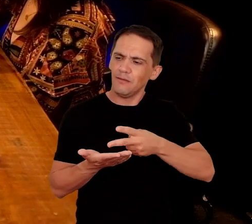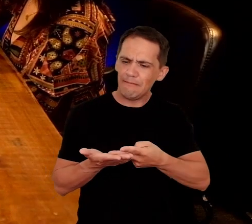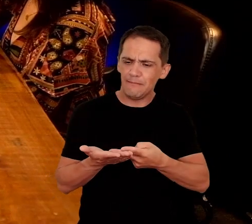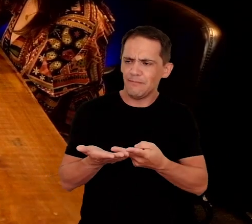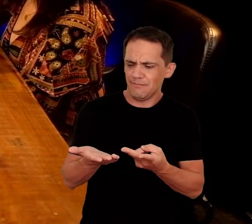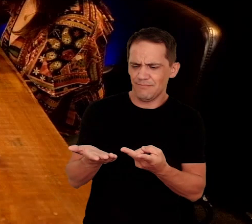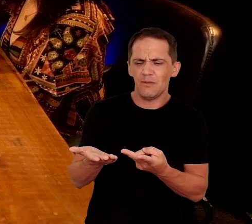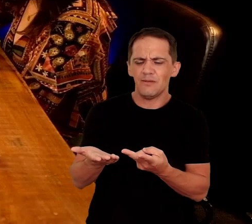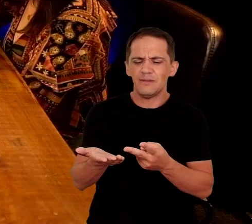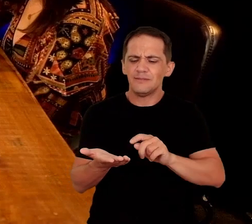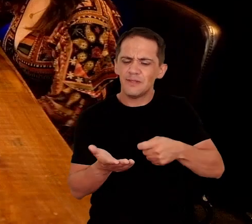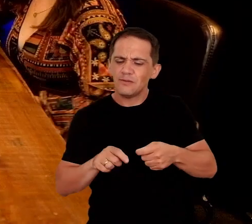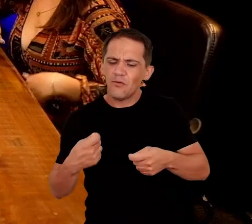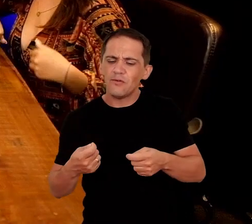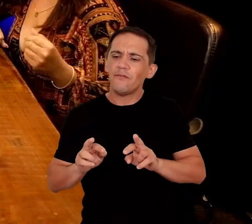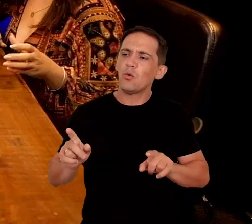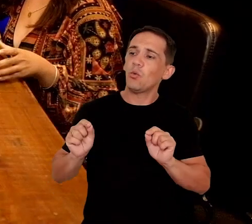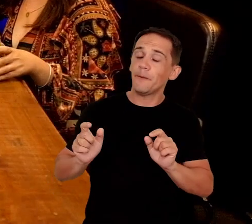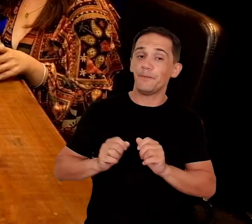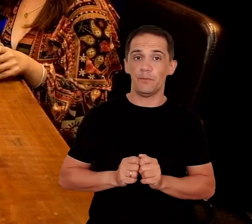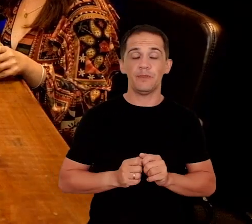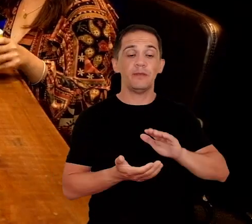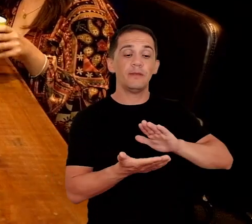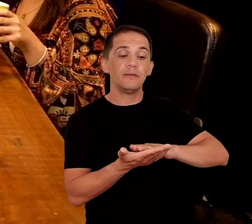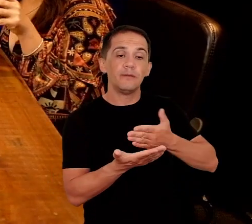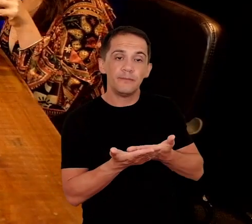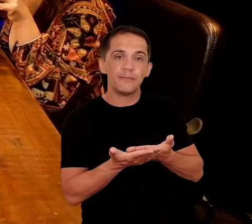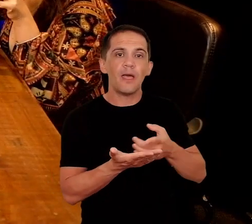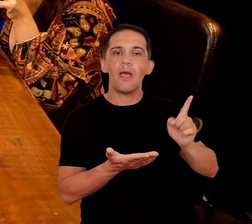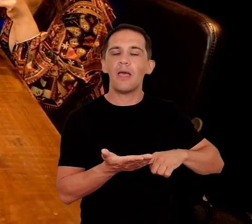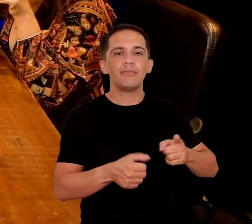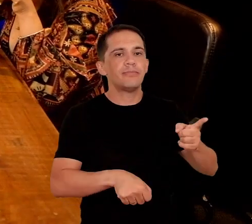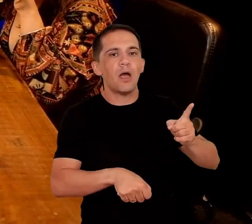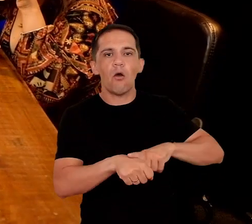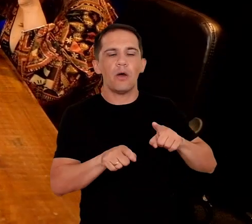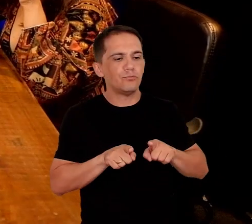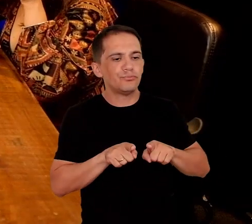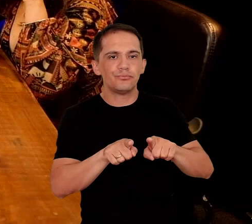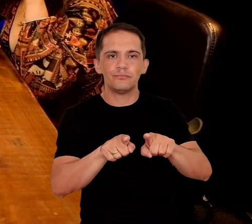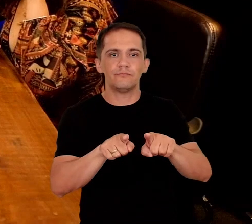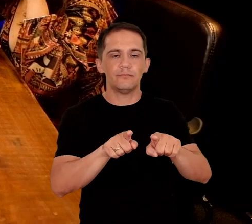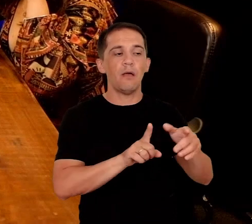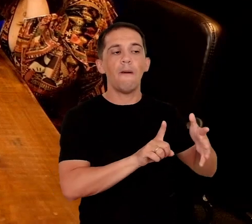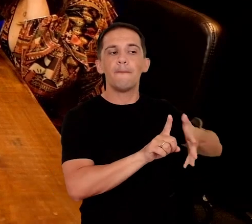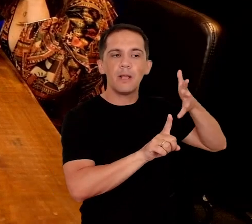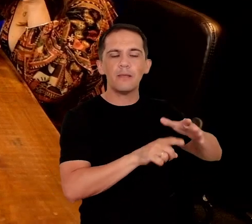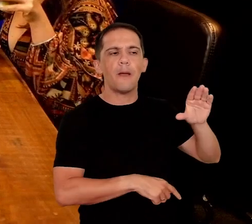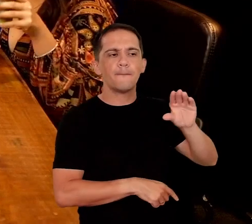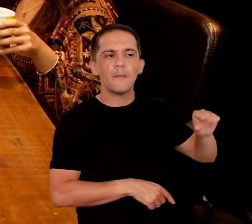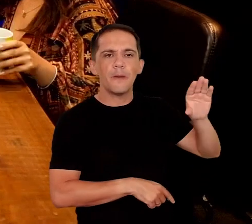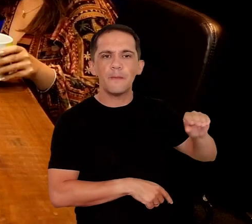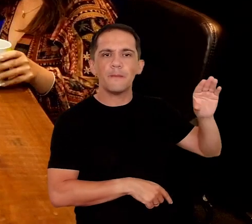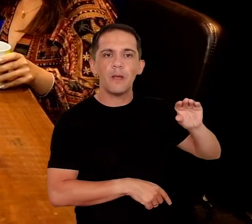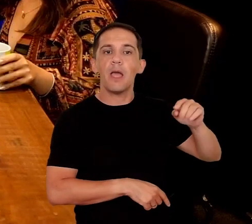é interpretação. A interpretação, ela é simultânea. Né? Então, tá lá o palestrante,